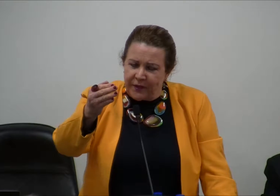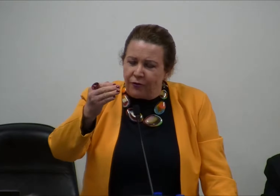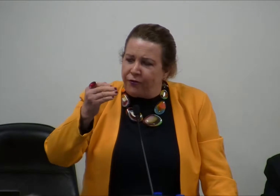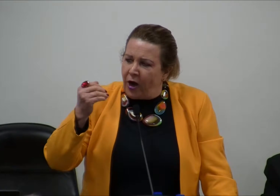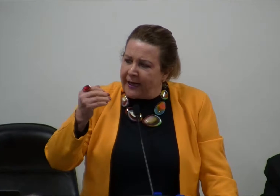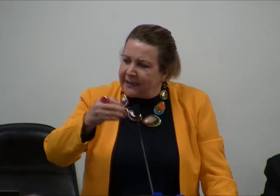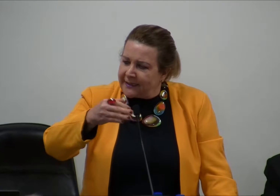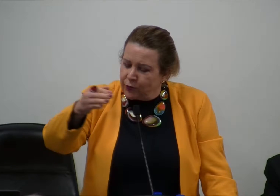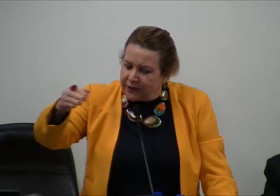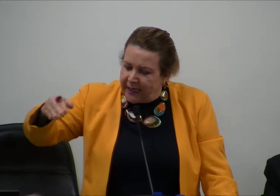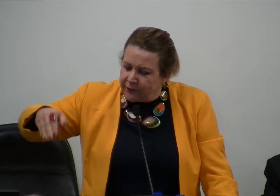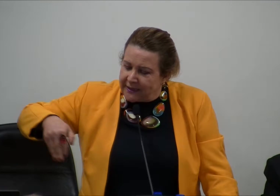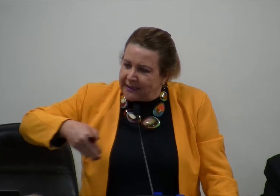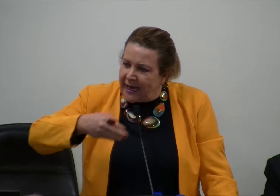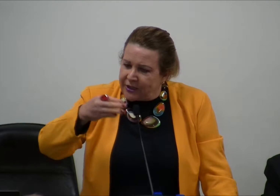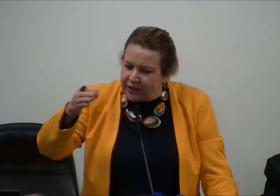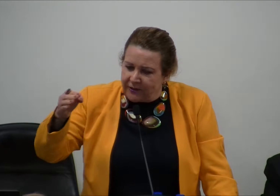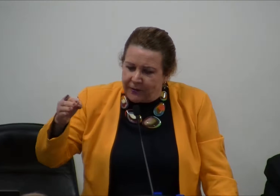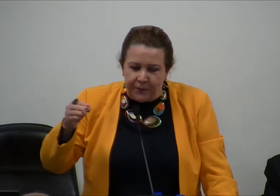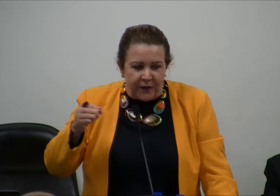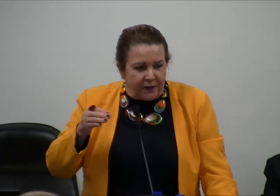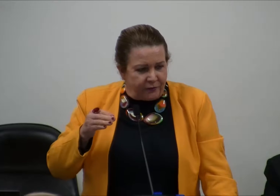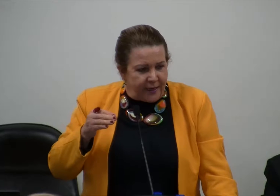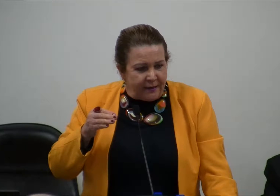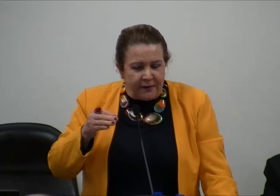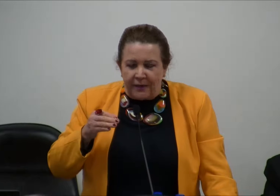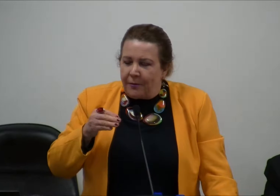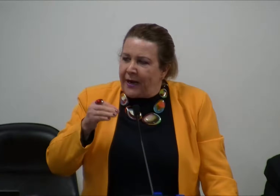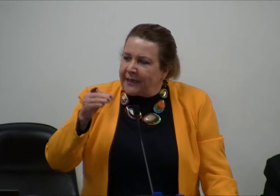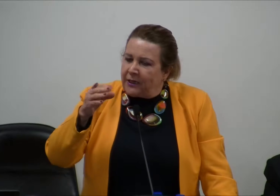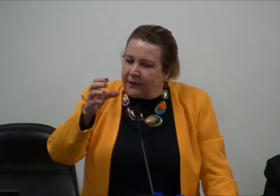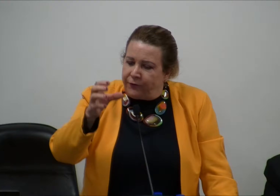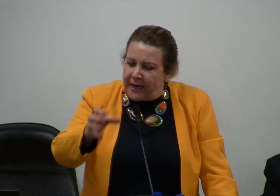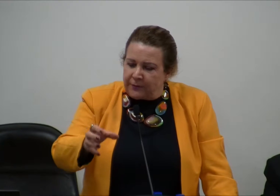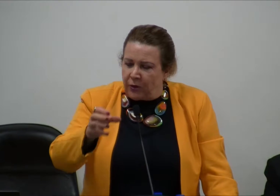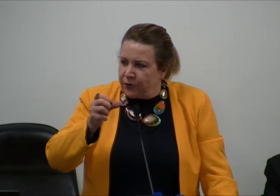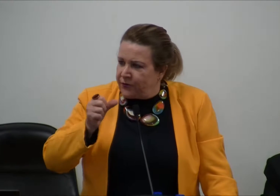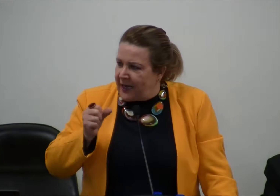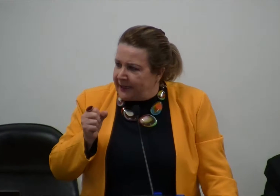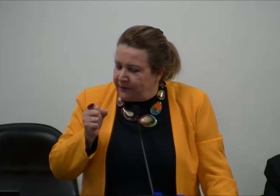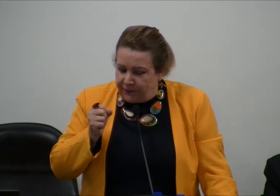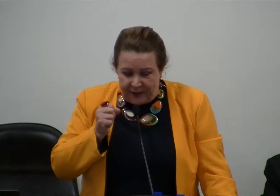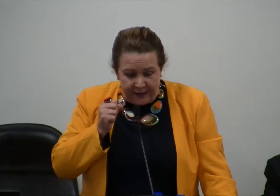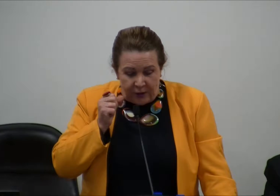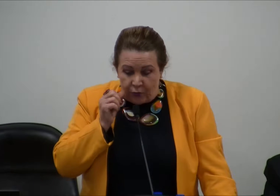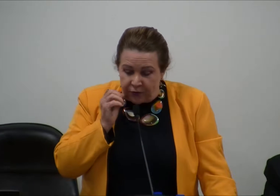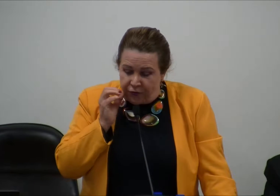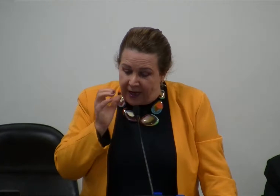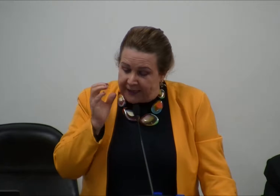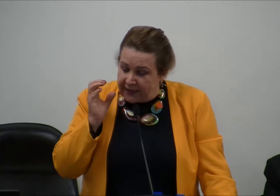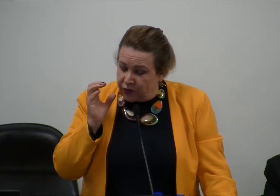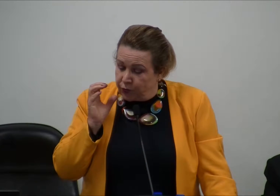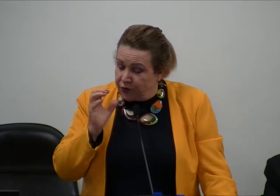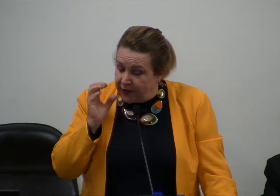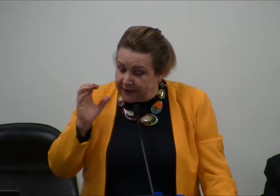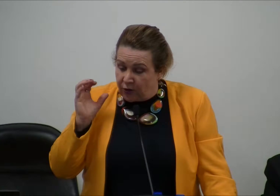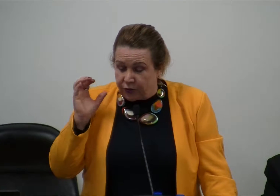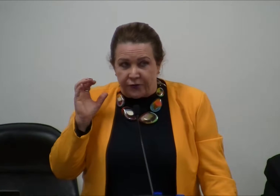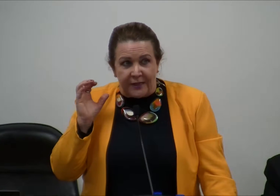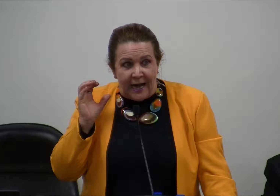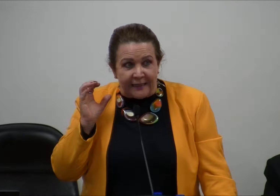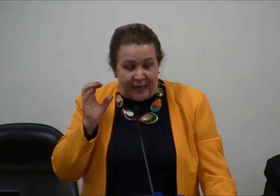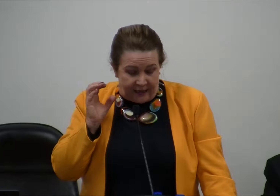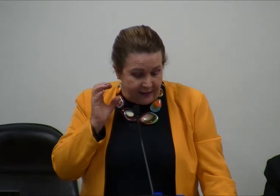áreas fora do centro da cidade, não é? Para que faça uma rodoviária. Então, quando fala esse assunto de